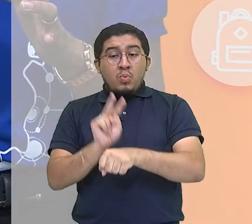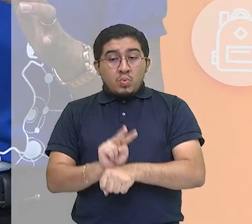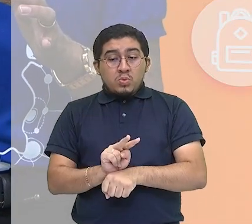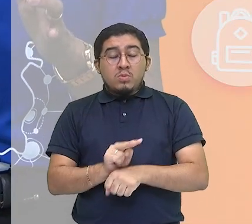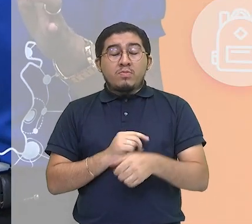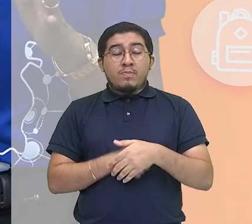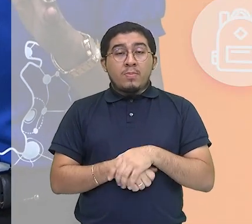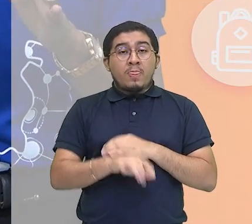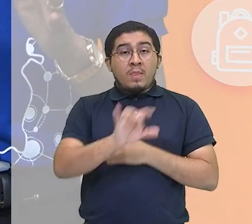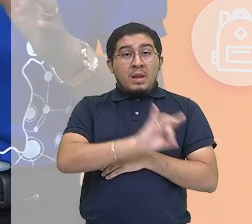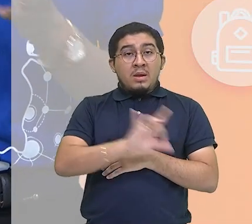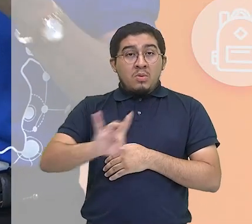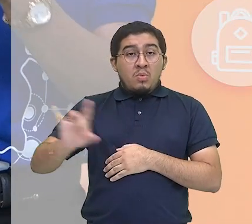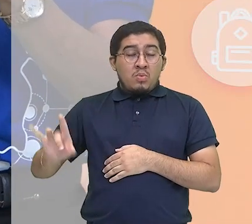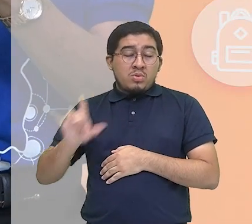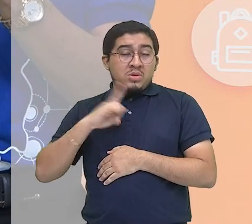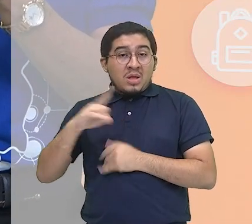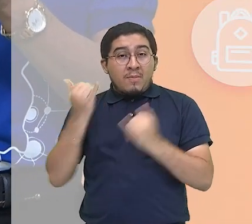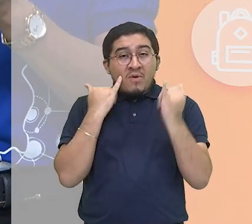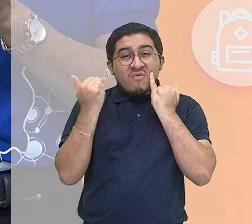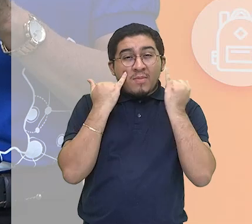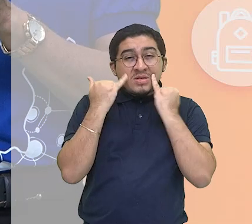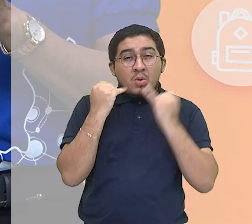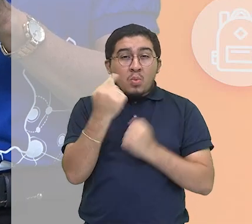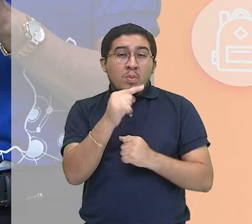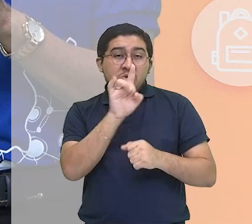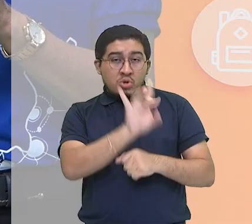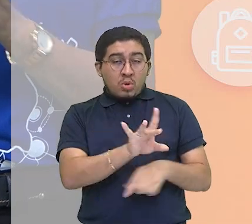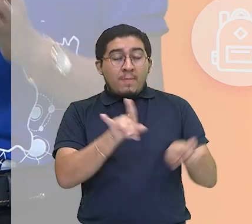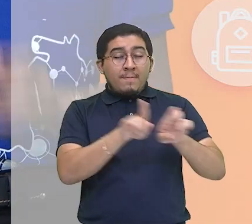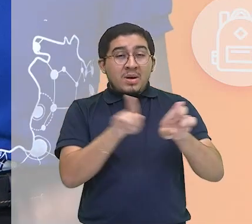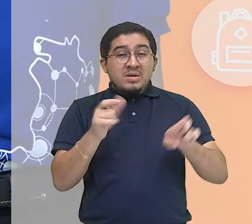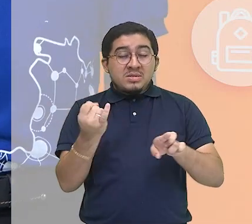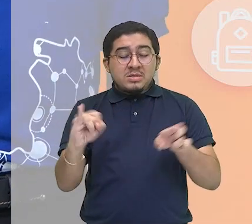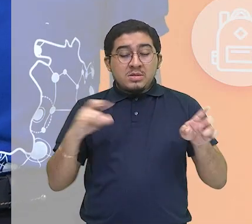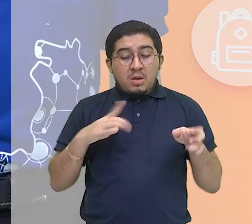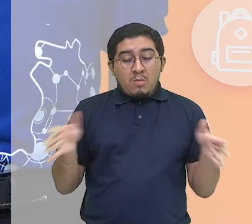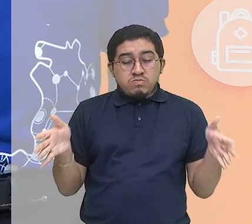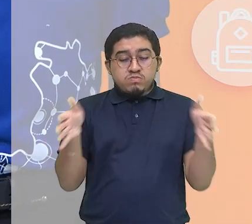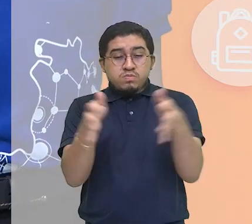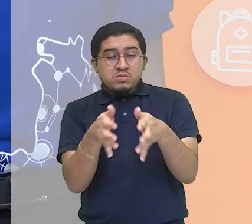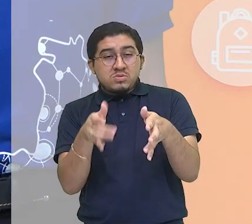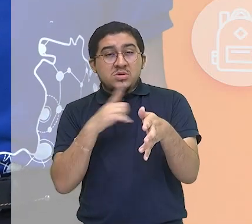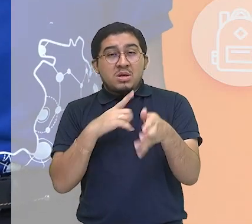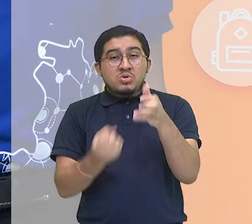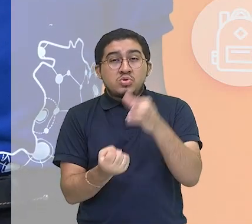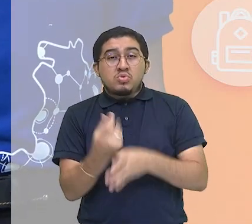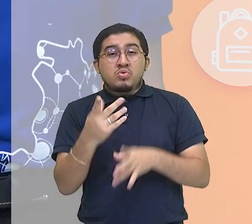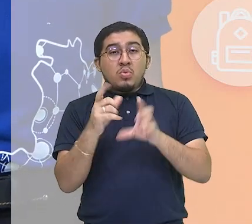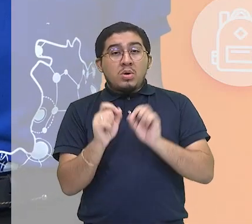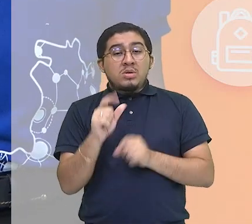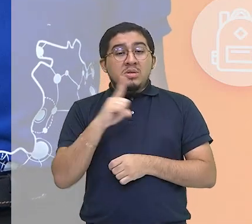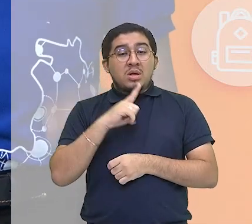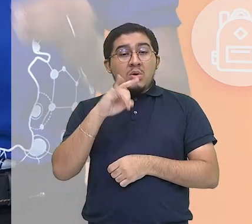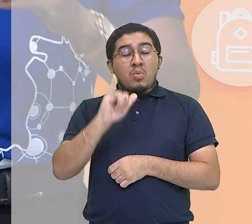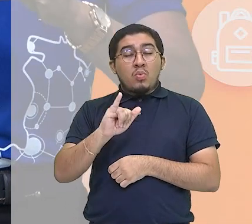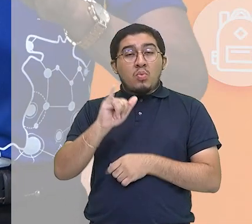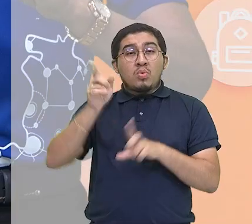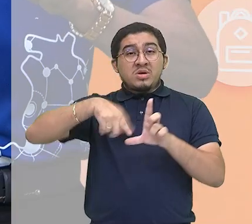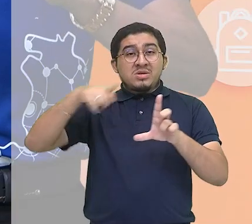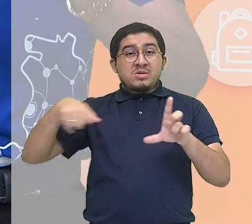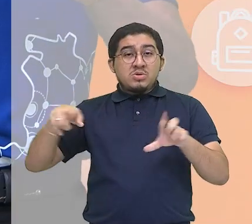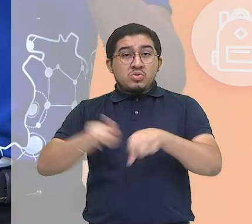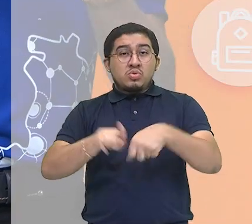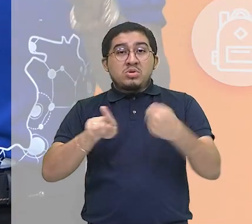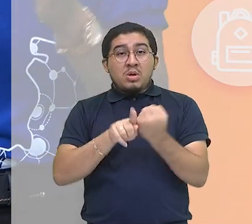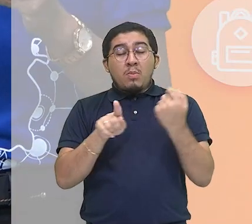um dado bruto. Mas se juntarmos esses 4 dados, nós podemos formar um índice social, porque